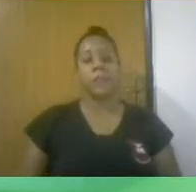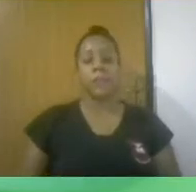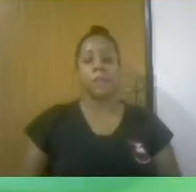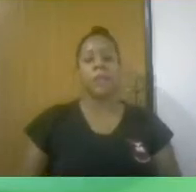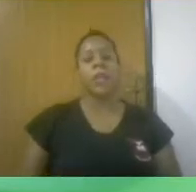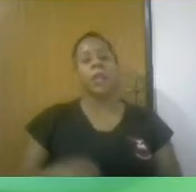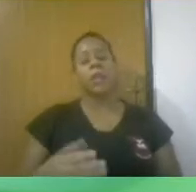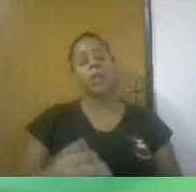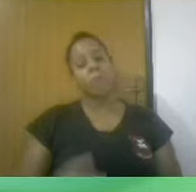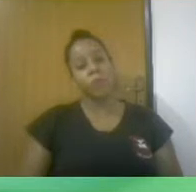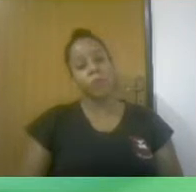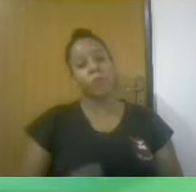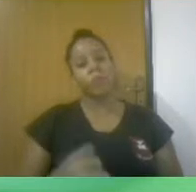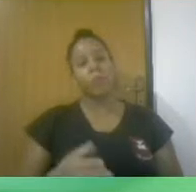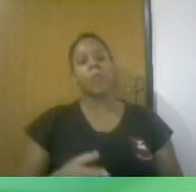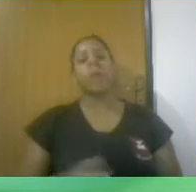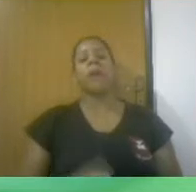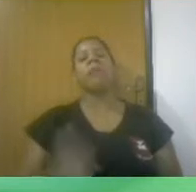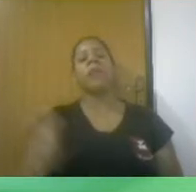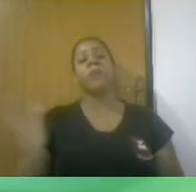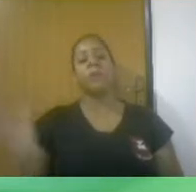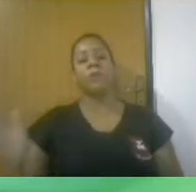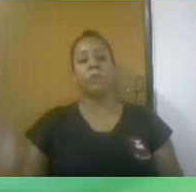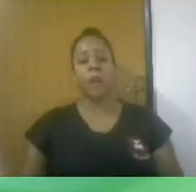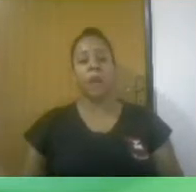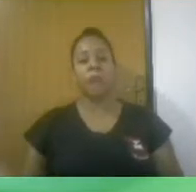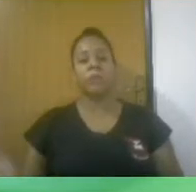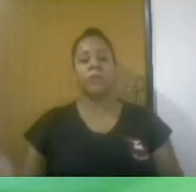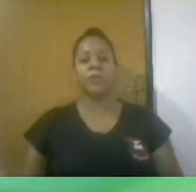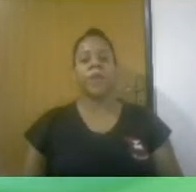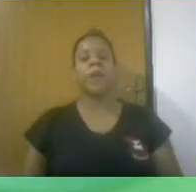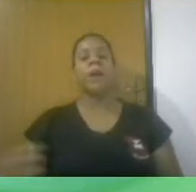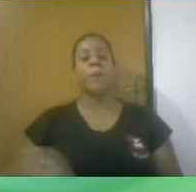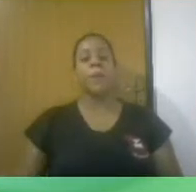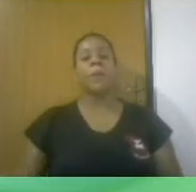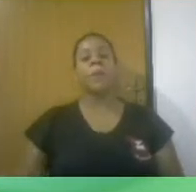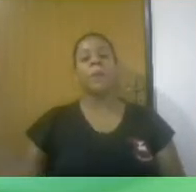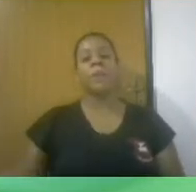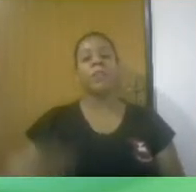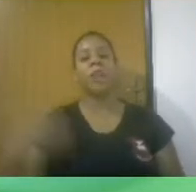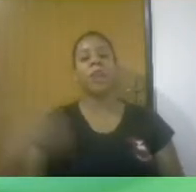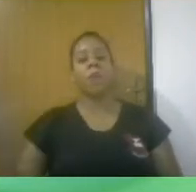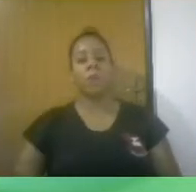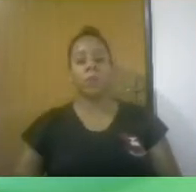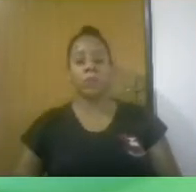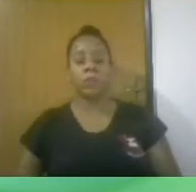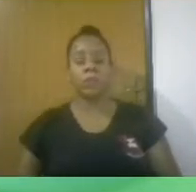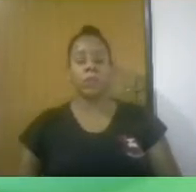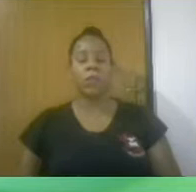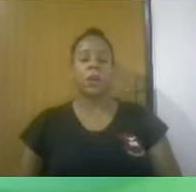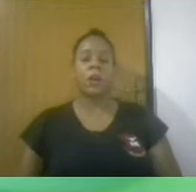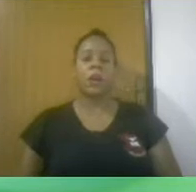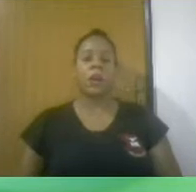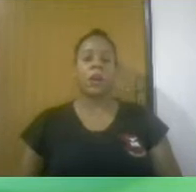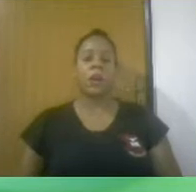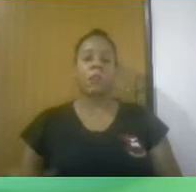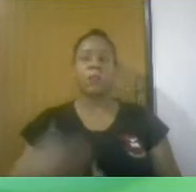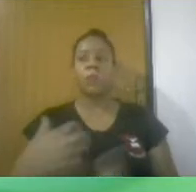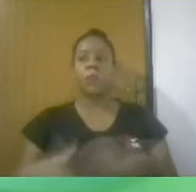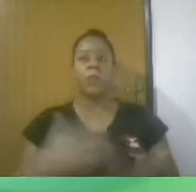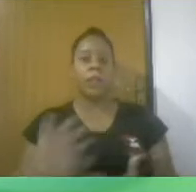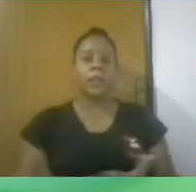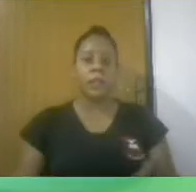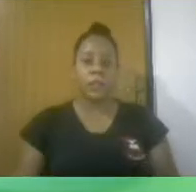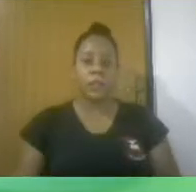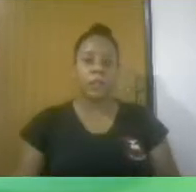entre si. E o bispo foi chamado até Portugal, né, para poder prestar contas